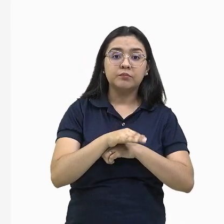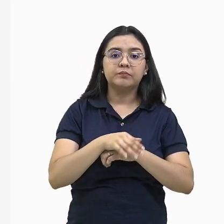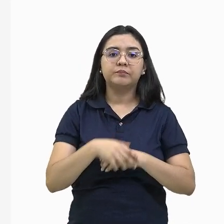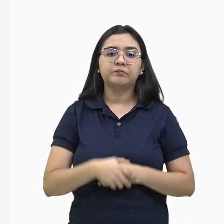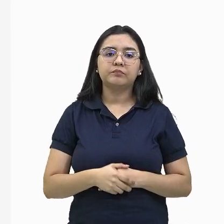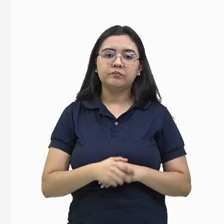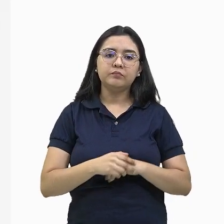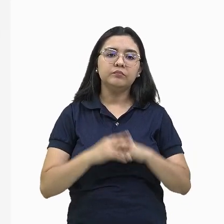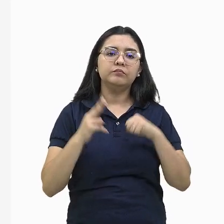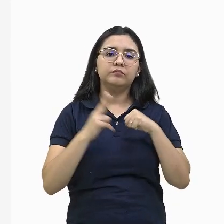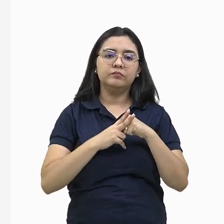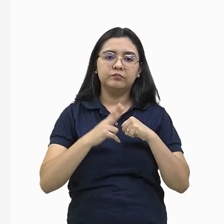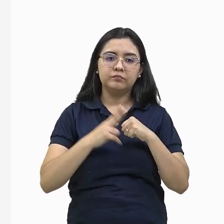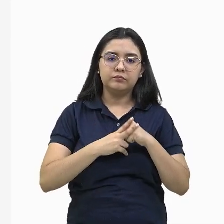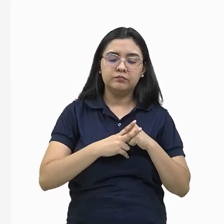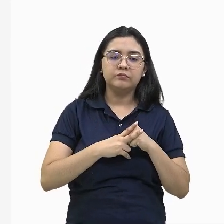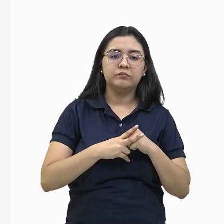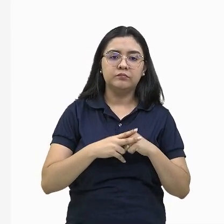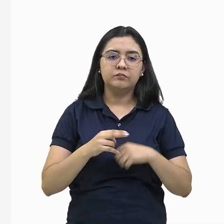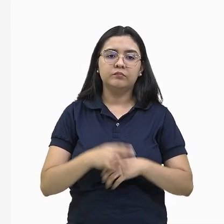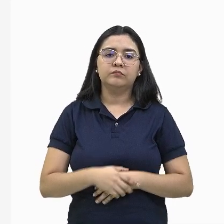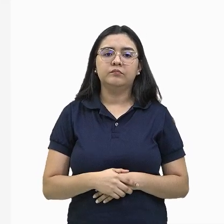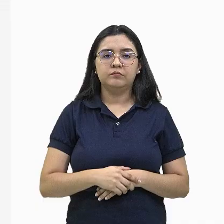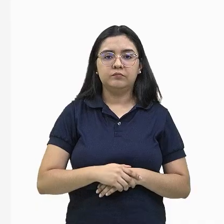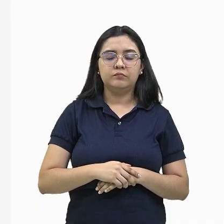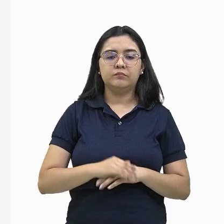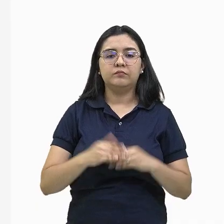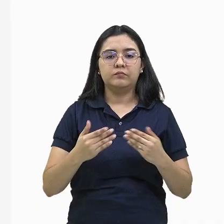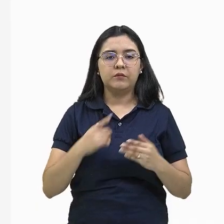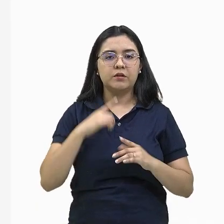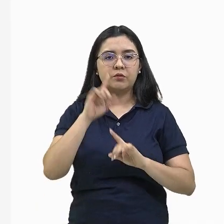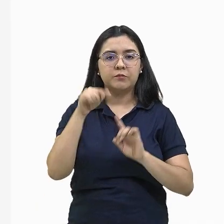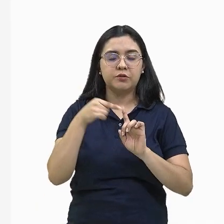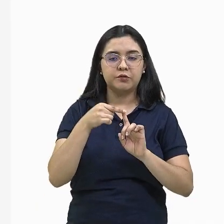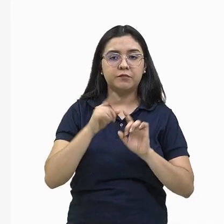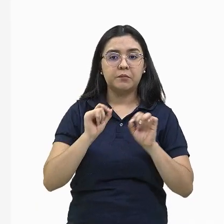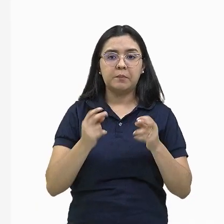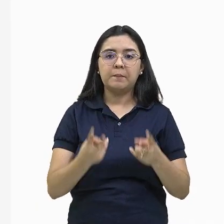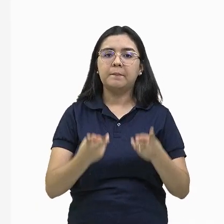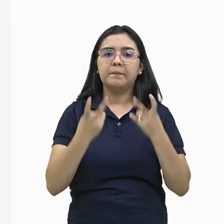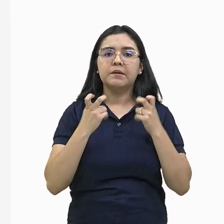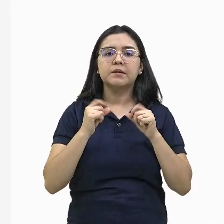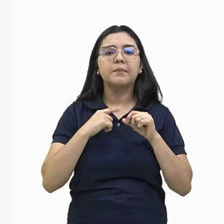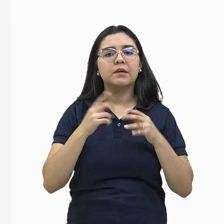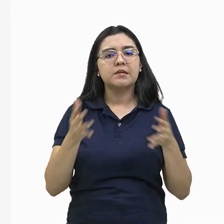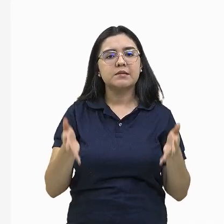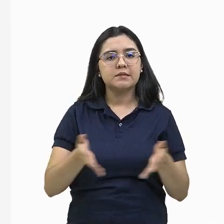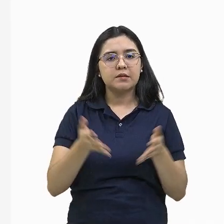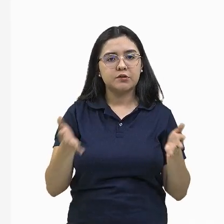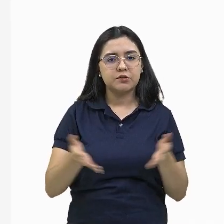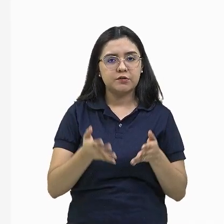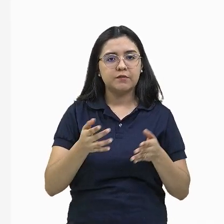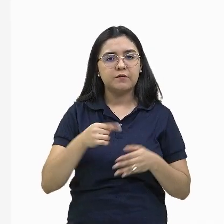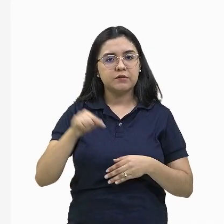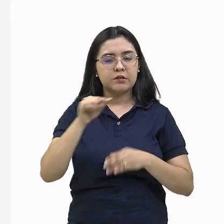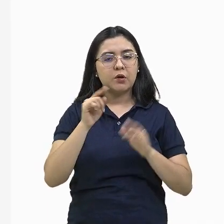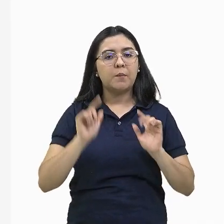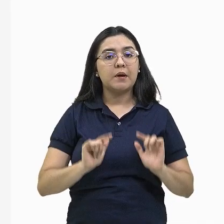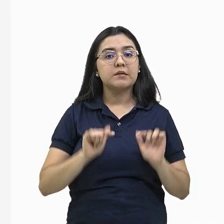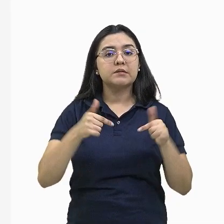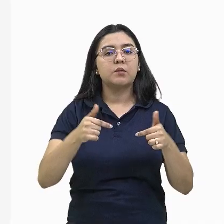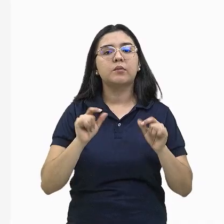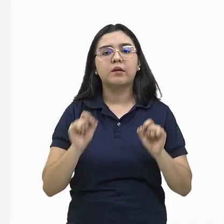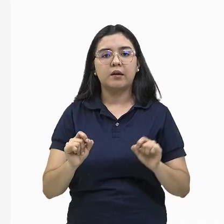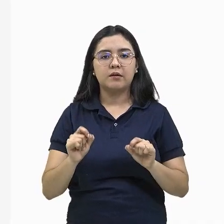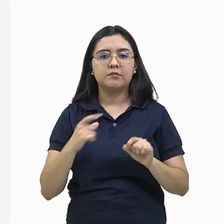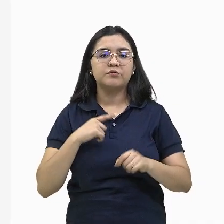verbo, o modo imperativo, traz exatamente essa ideia. Perceba que ele já incentiva você a uma ação. Doe